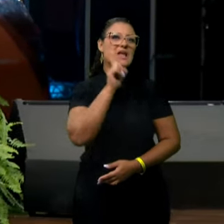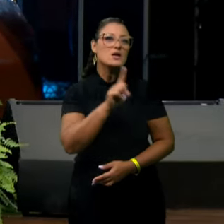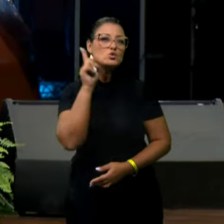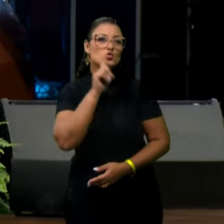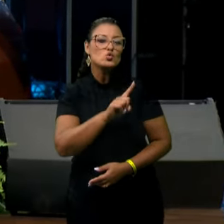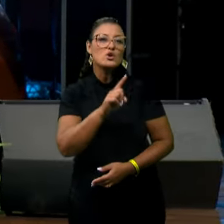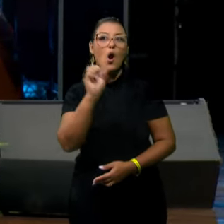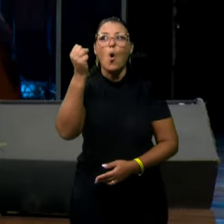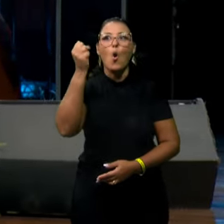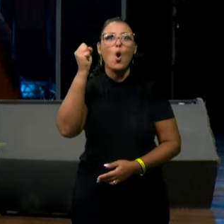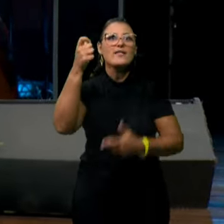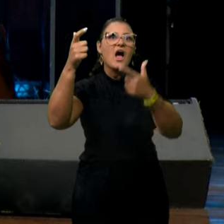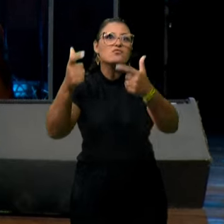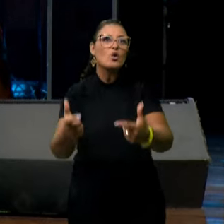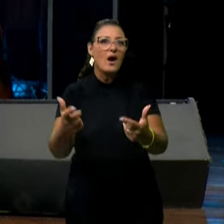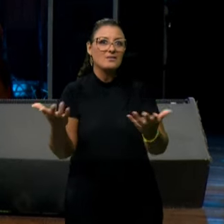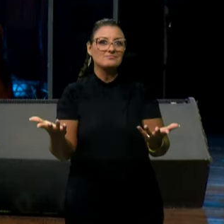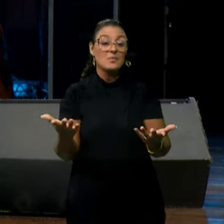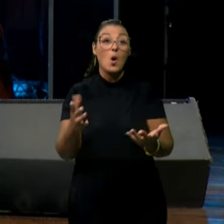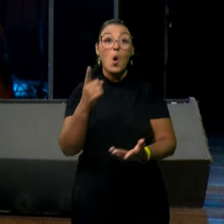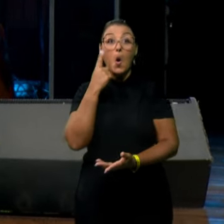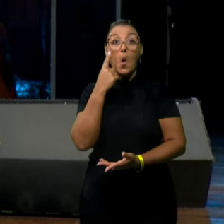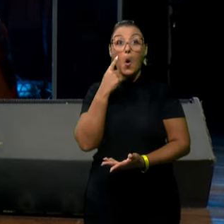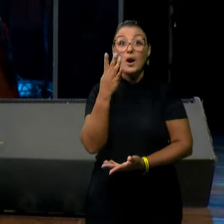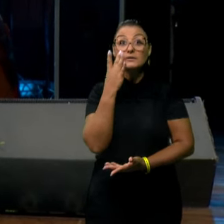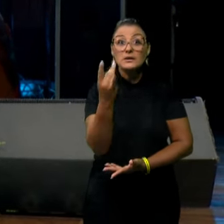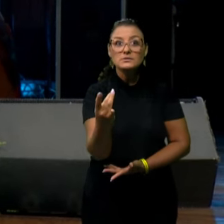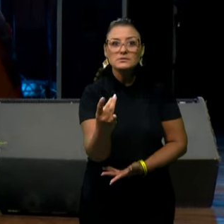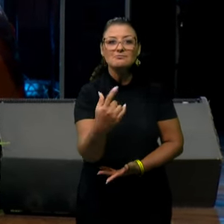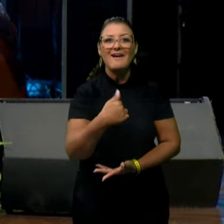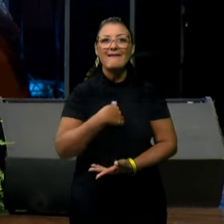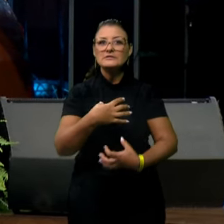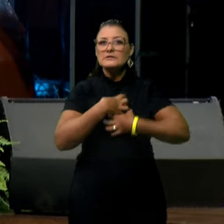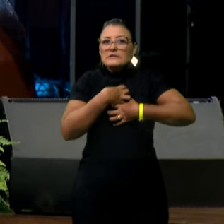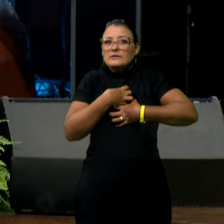mas olha aqui o dado olha aqui o dado isto